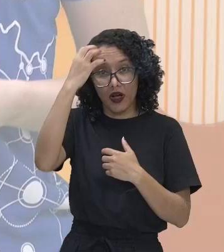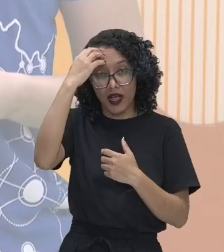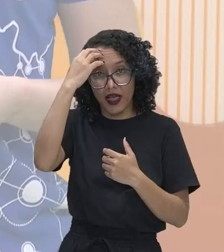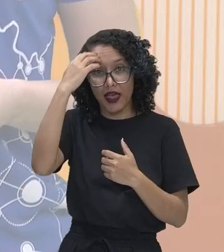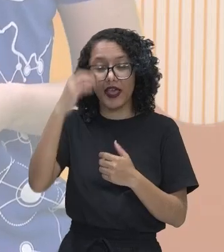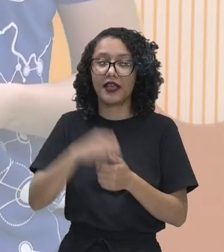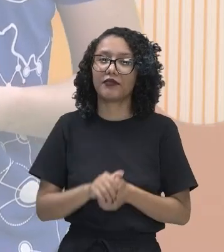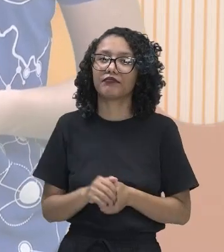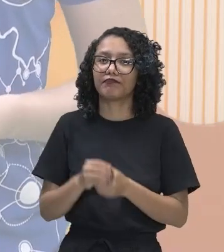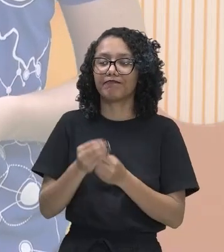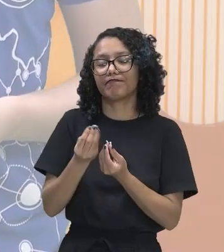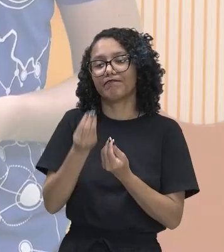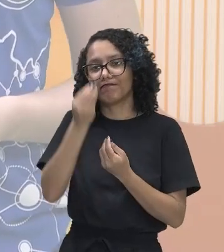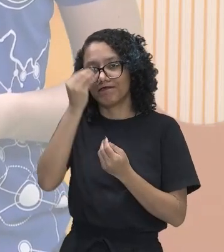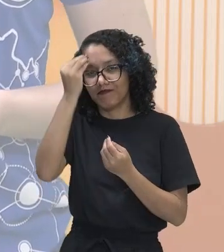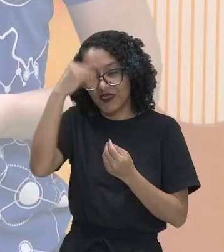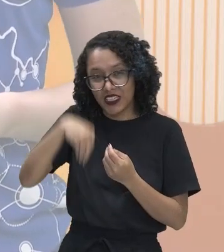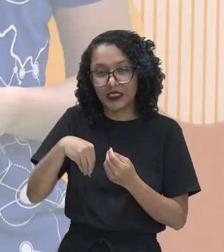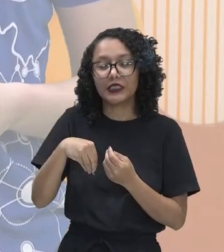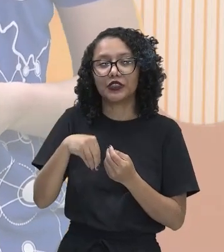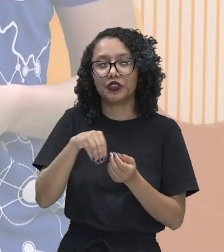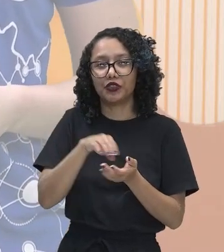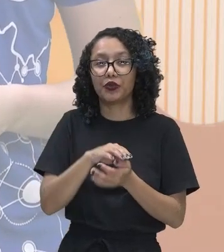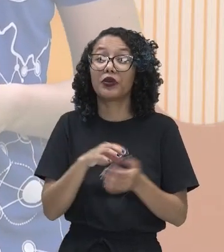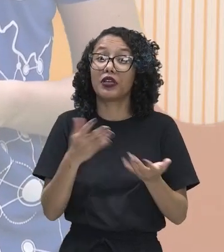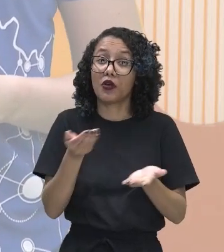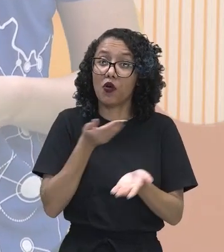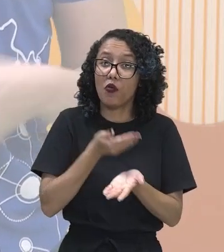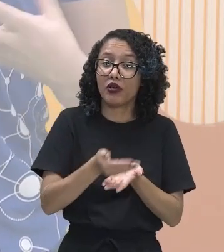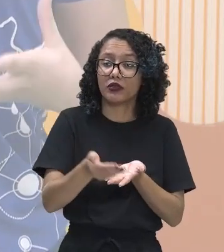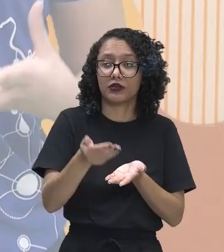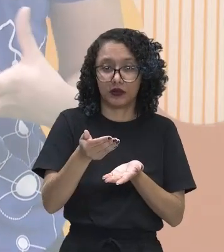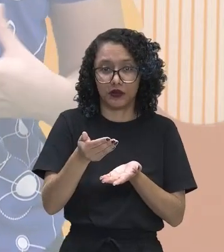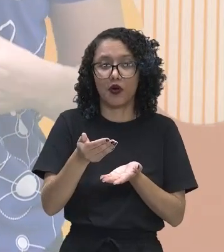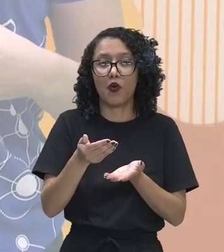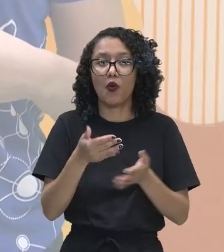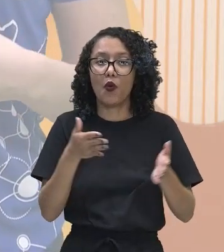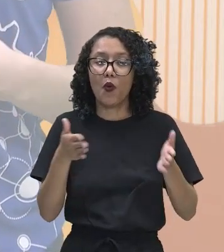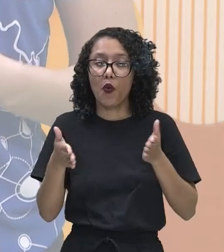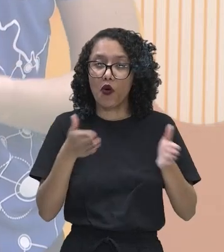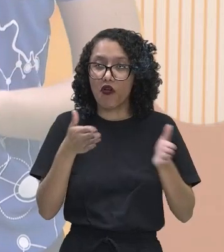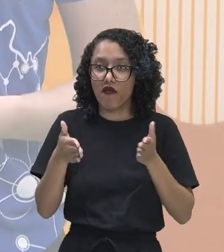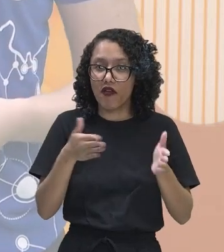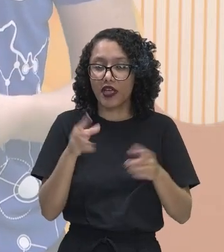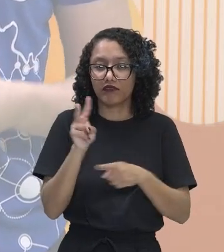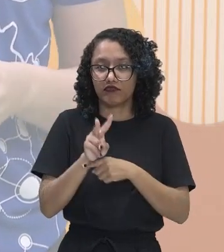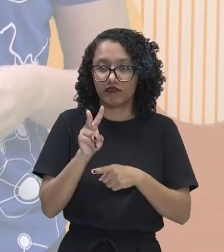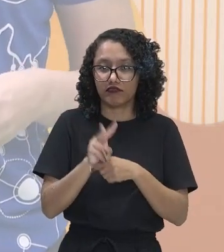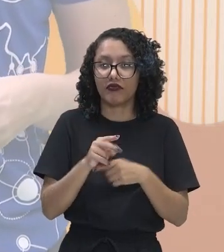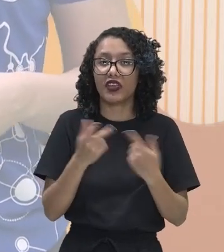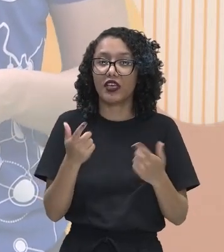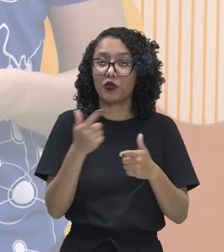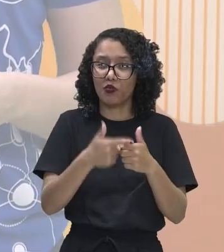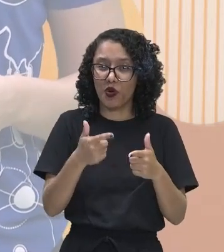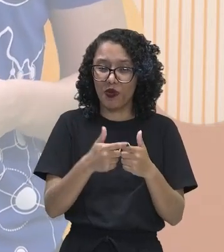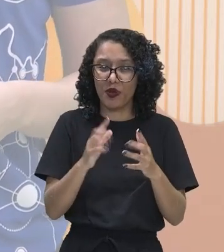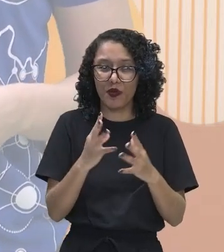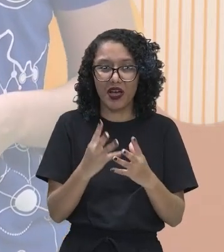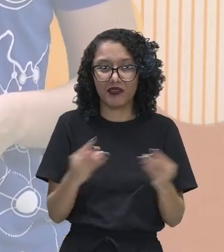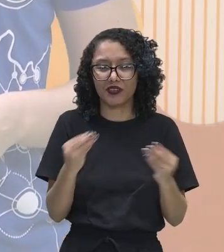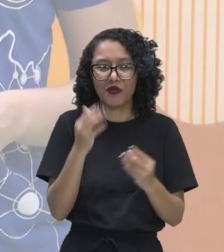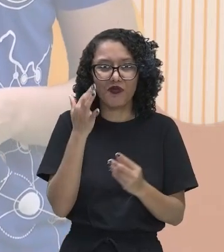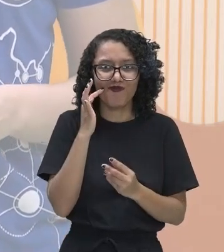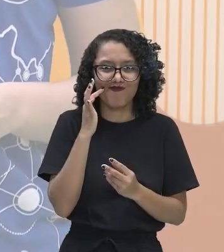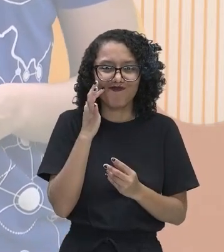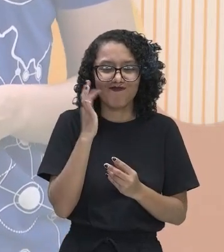II e à formação de um governo provisório, que não conseguiu solucionar os problemas do país e nem retirar